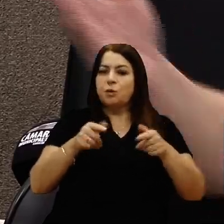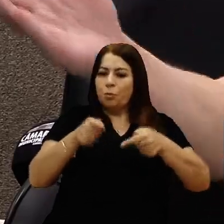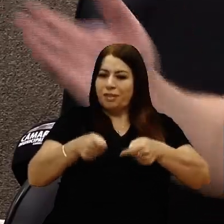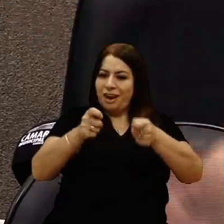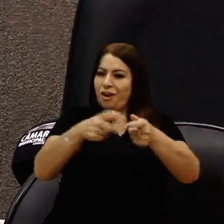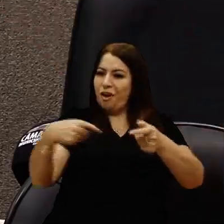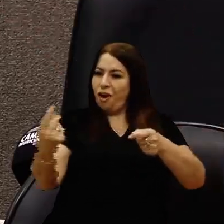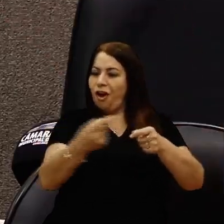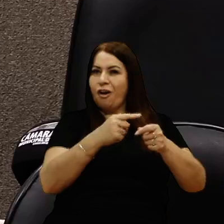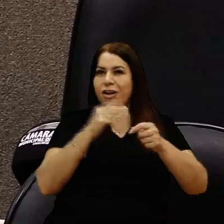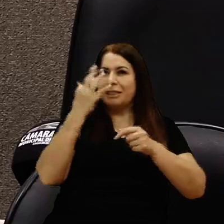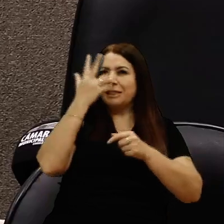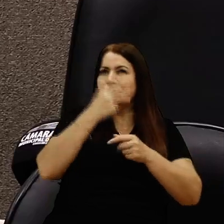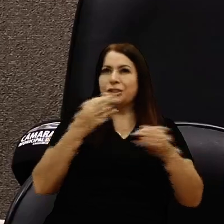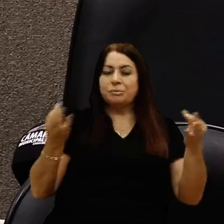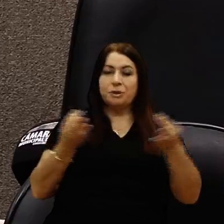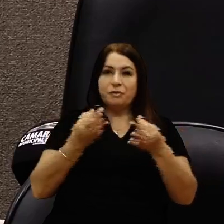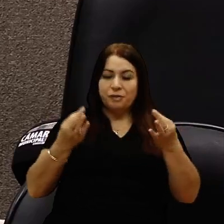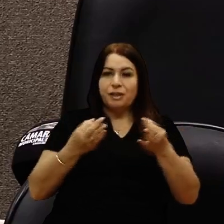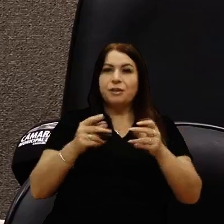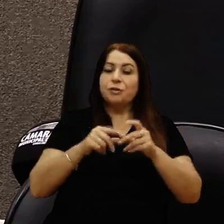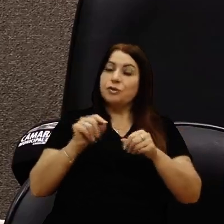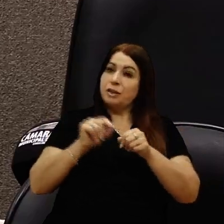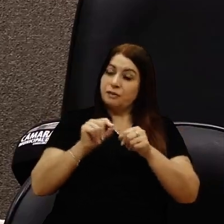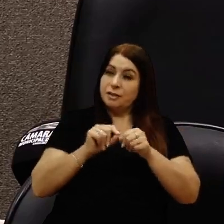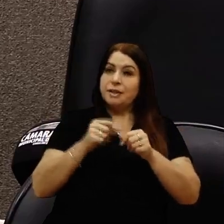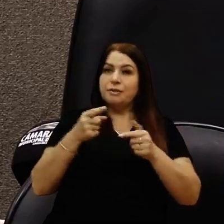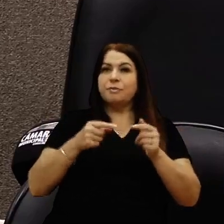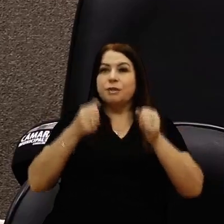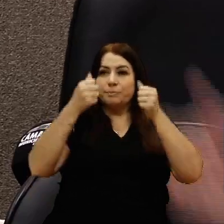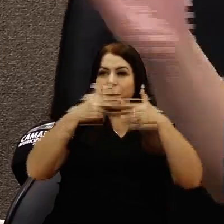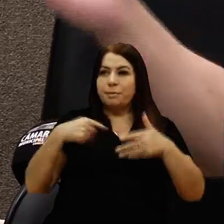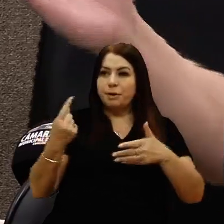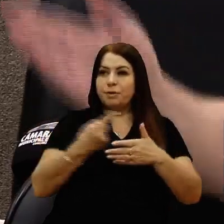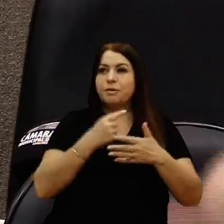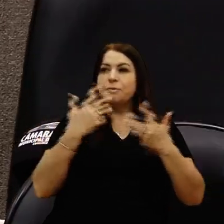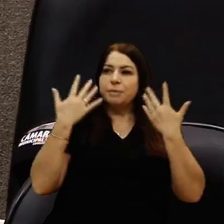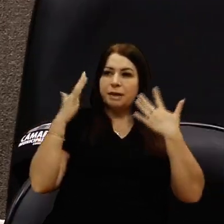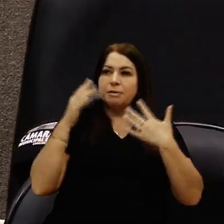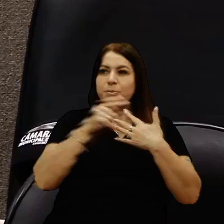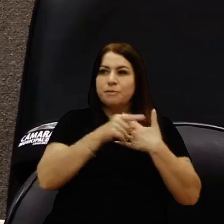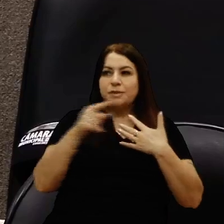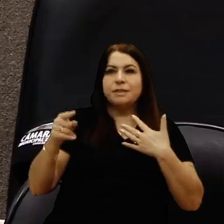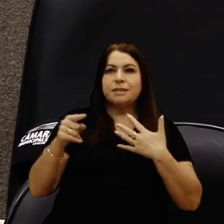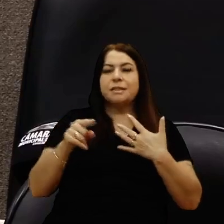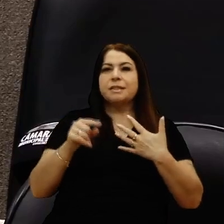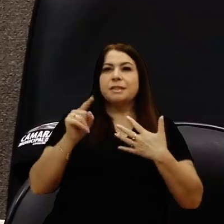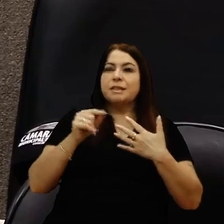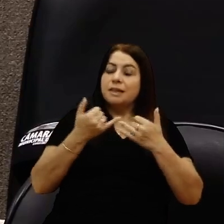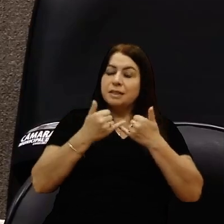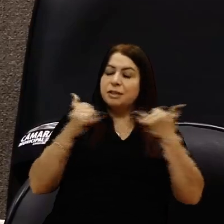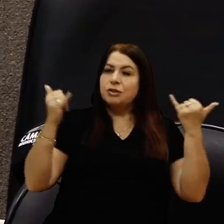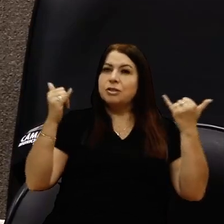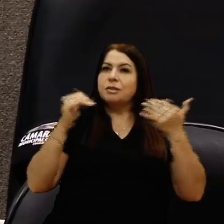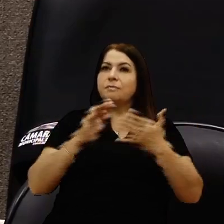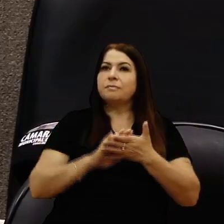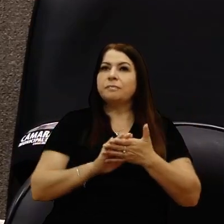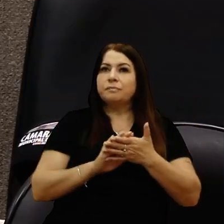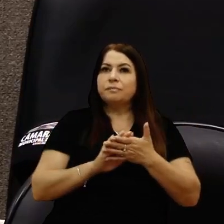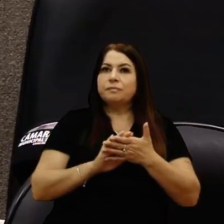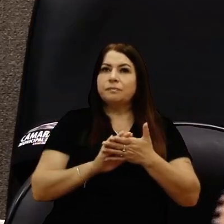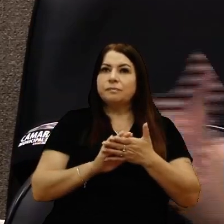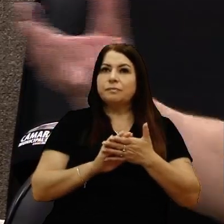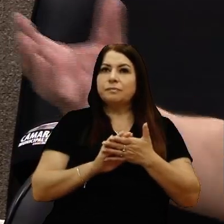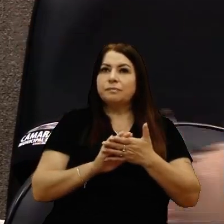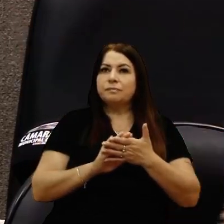que eles mesmos criaram e hoje vão aqui explicar para nós. Então, parabéns para vocês, que essa energia